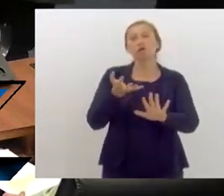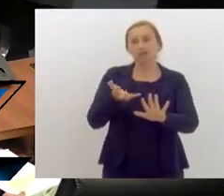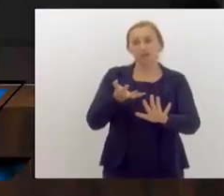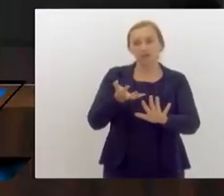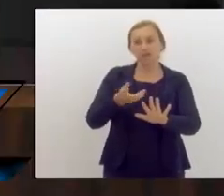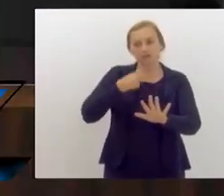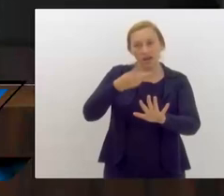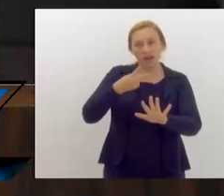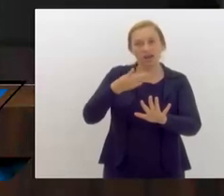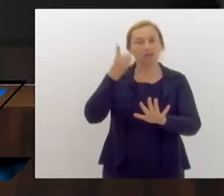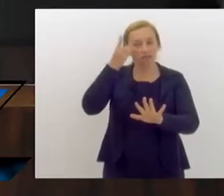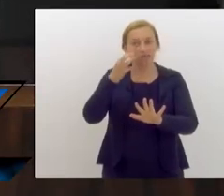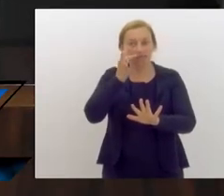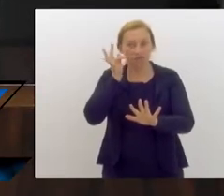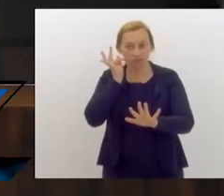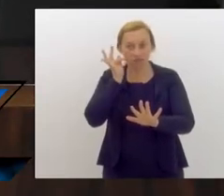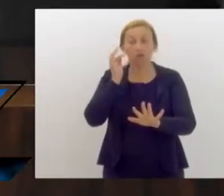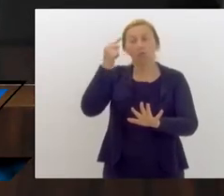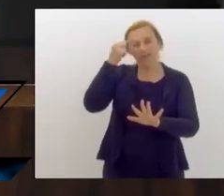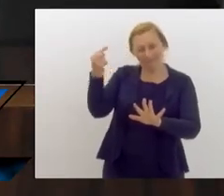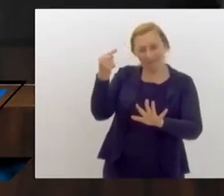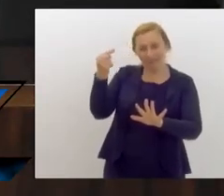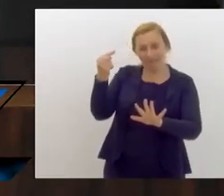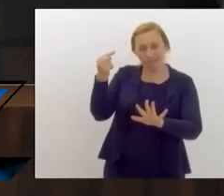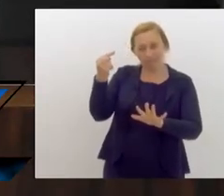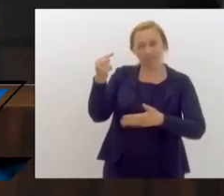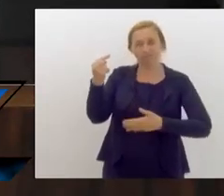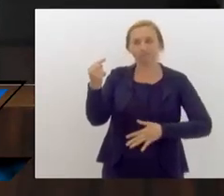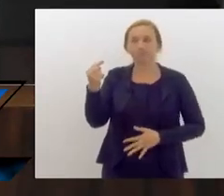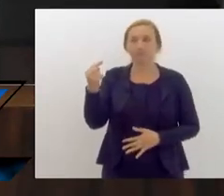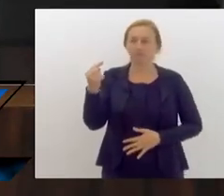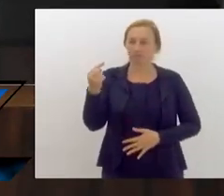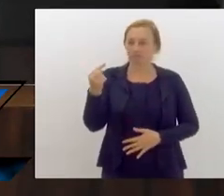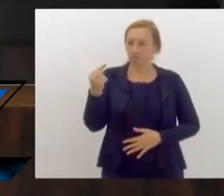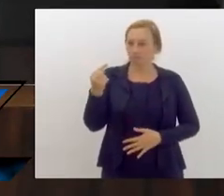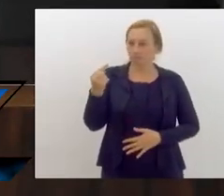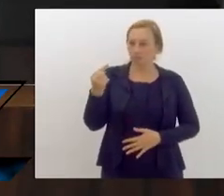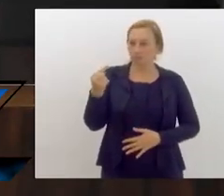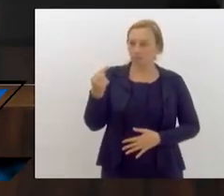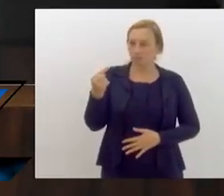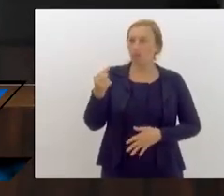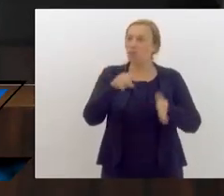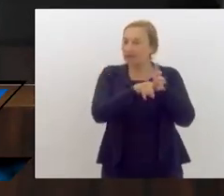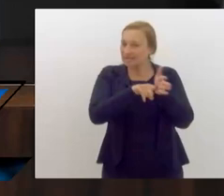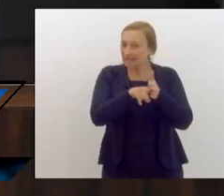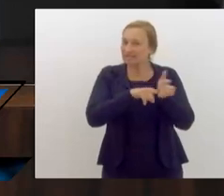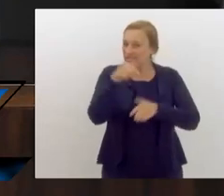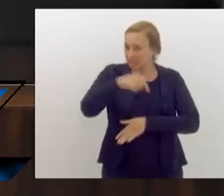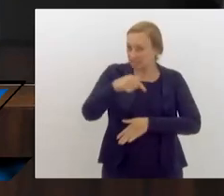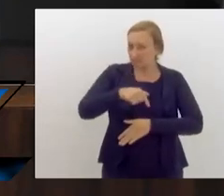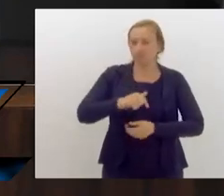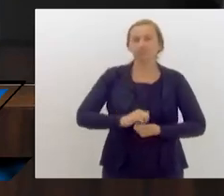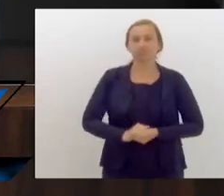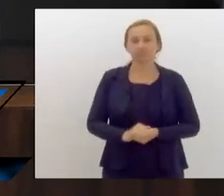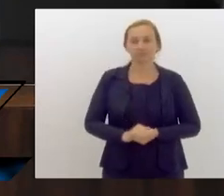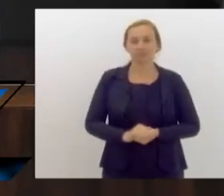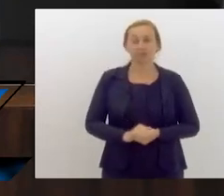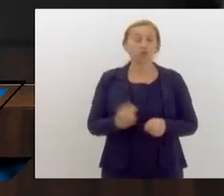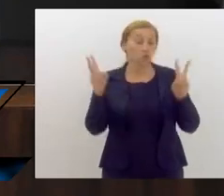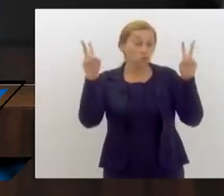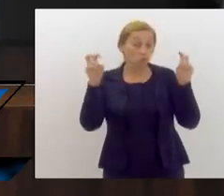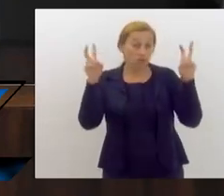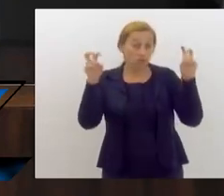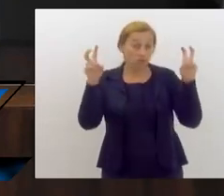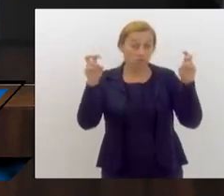eu queria pegar uma carona aqui numa ideia numa primeira análise aqui da questão